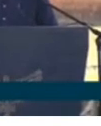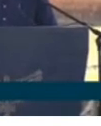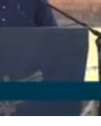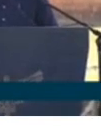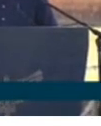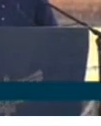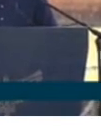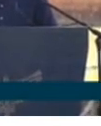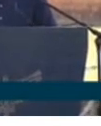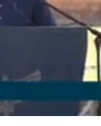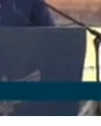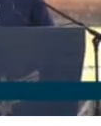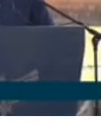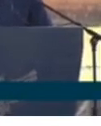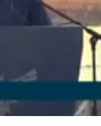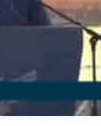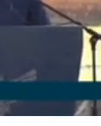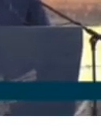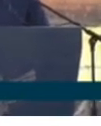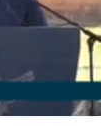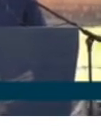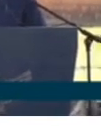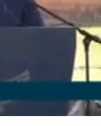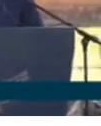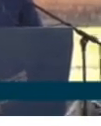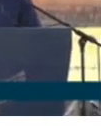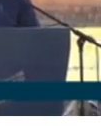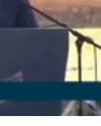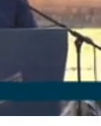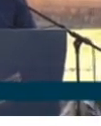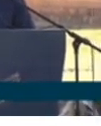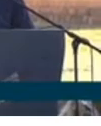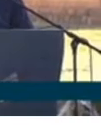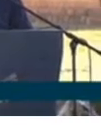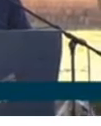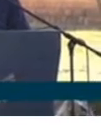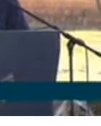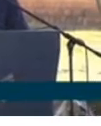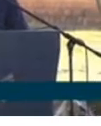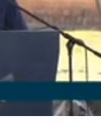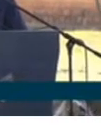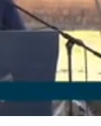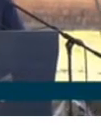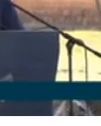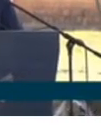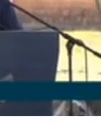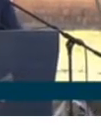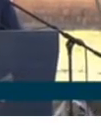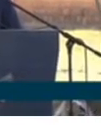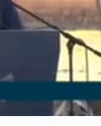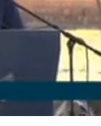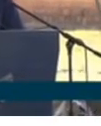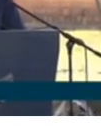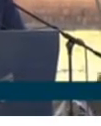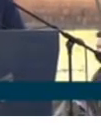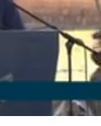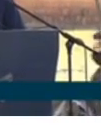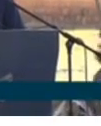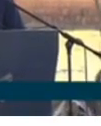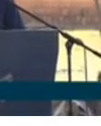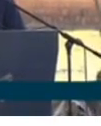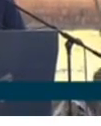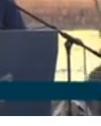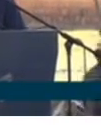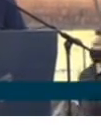em Brasília. Deputados federais Beto Pereira e Bia Cavassa, obrigado por participar deste evento e pelo apoio que nos